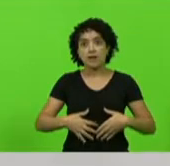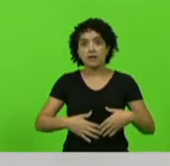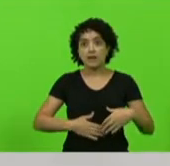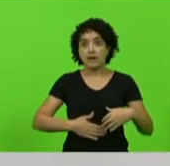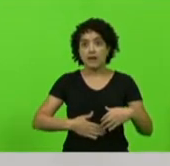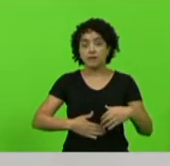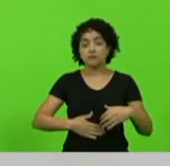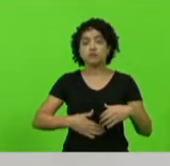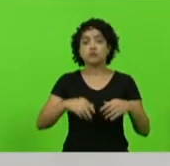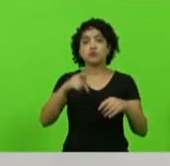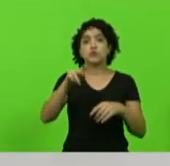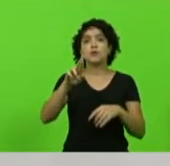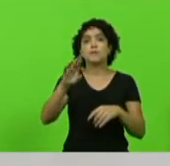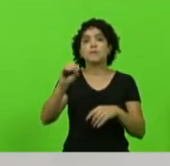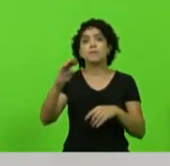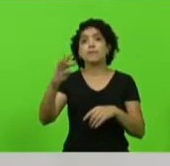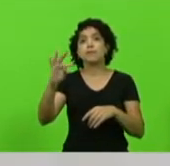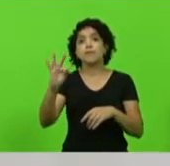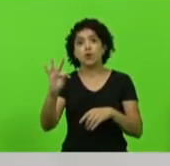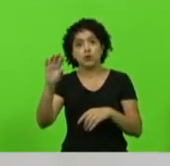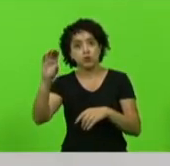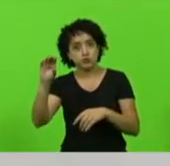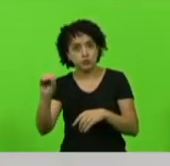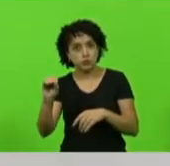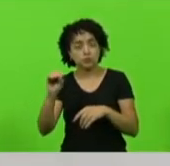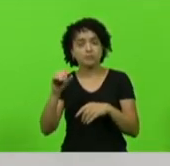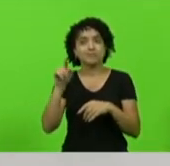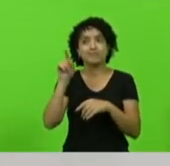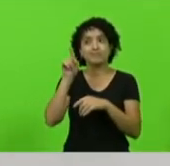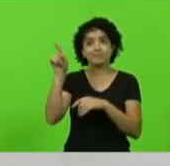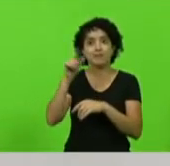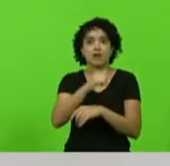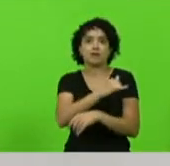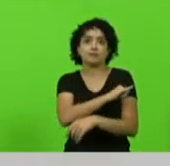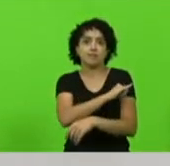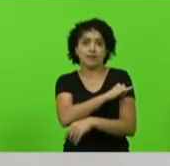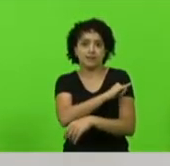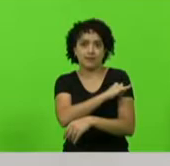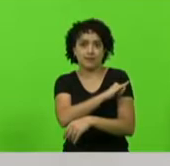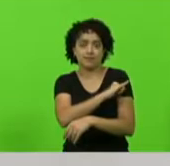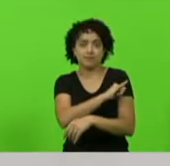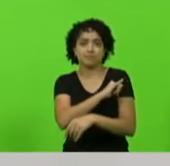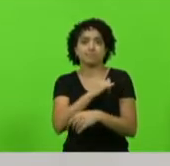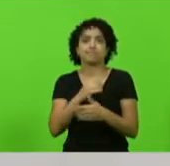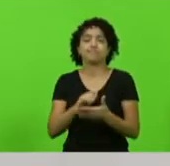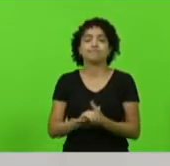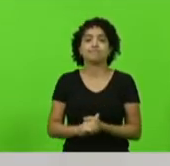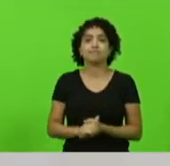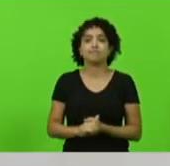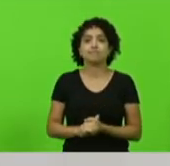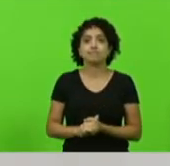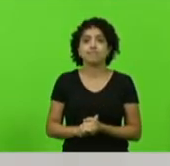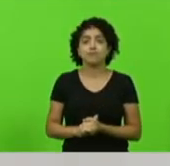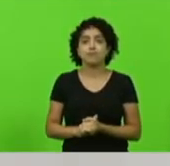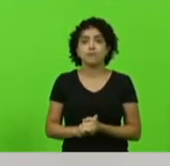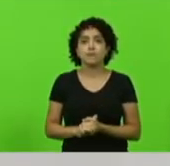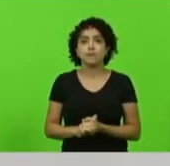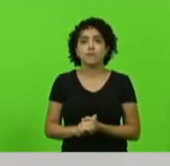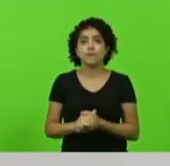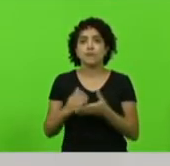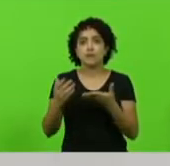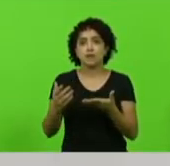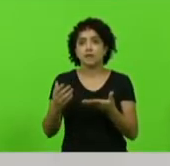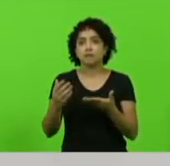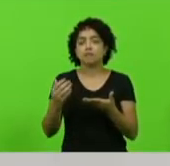no Hospital de Ipanema, no Rio de Janeiro. Está aí a foto desse grande médico. Um excelente